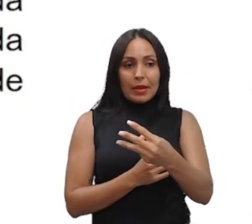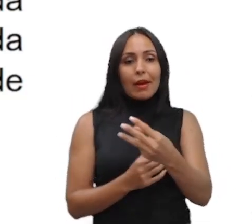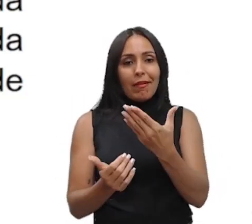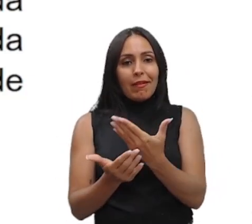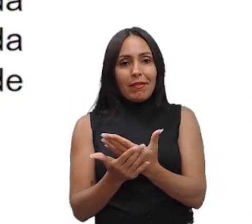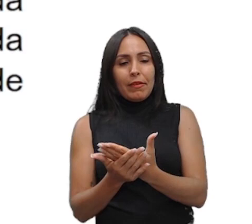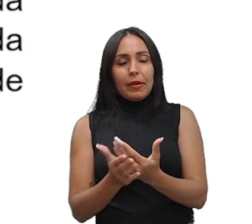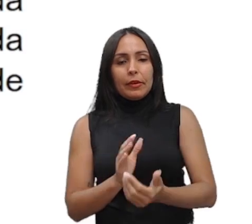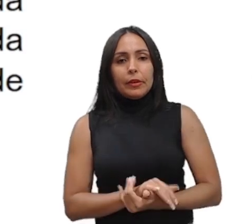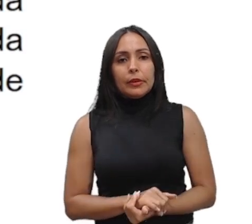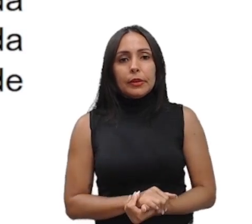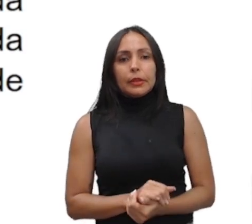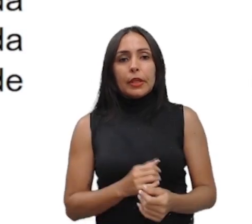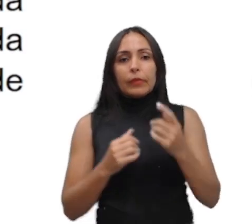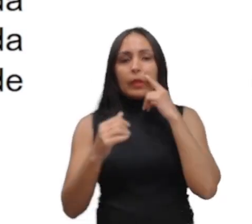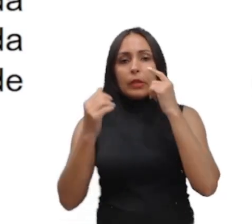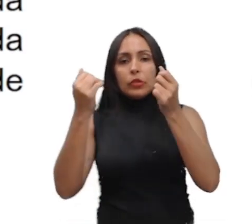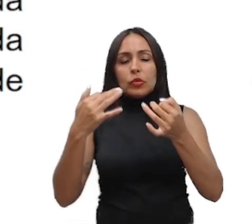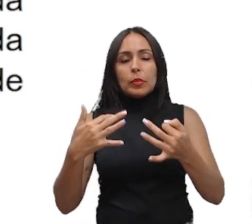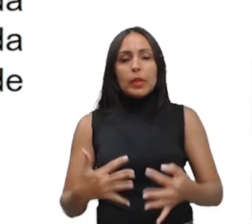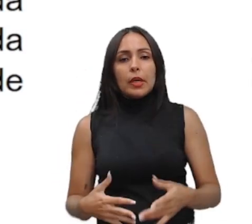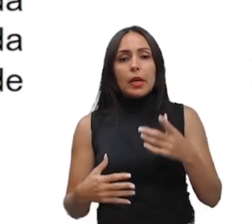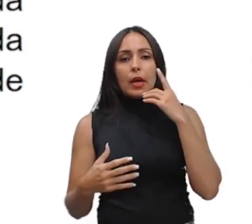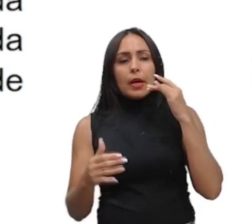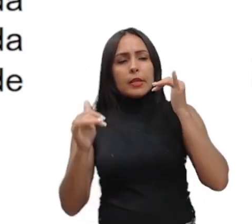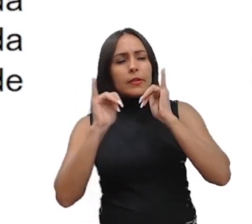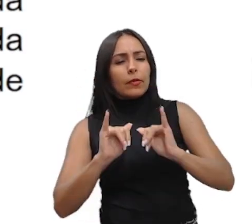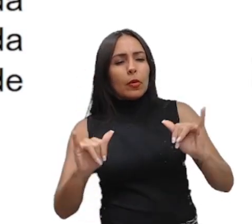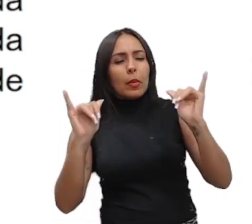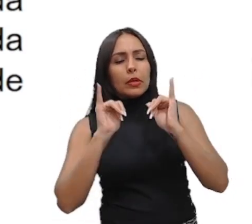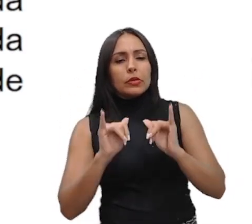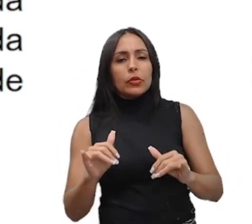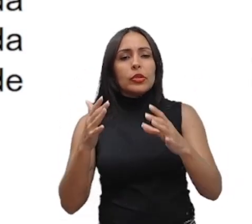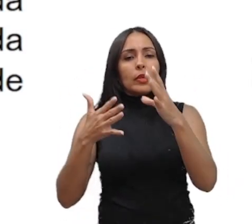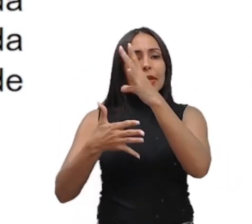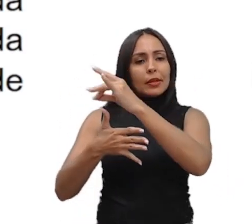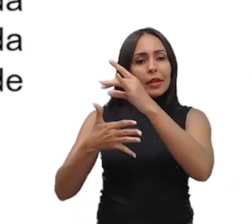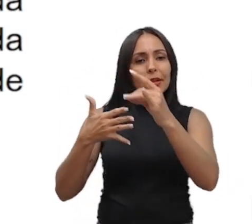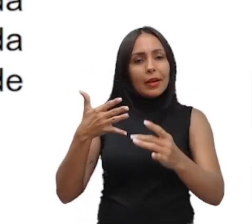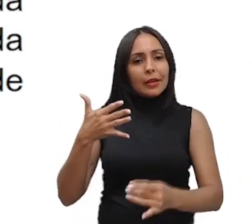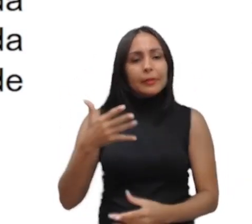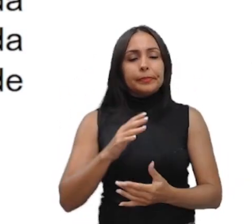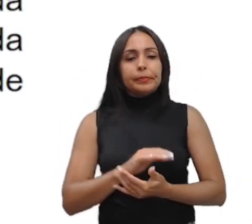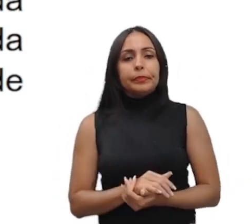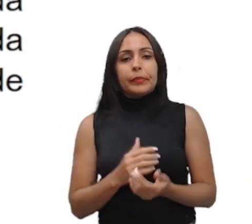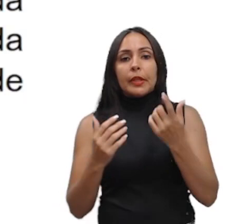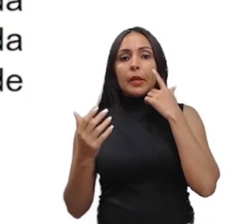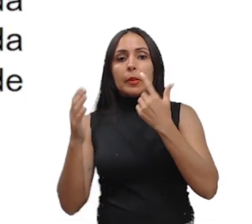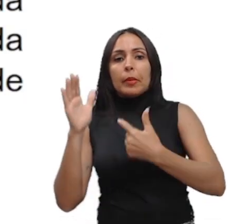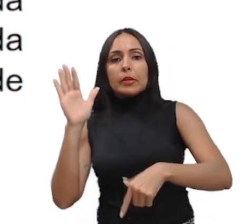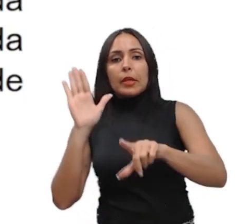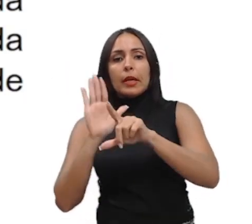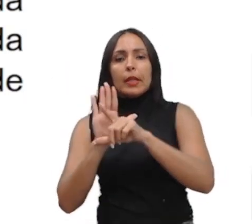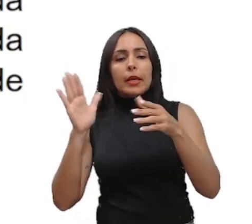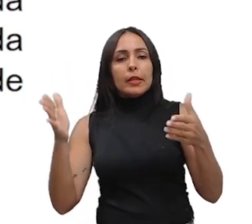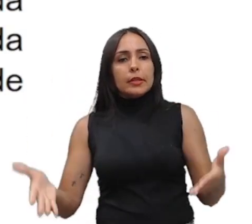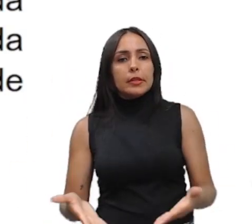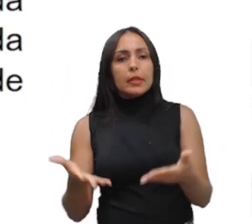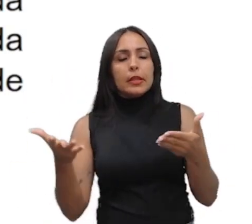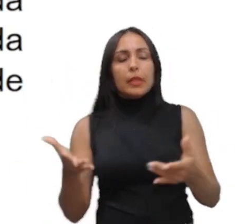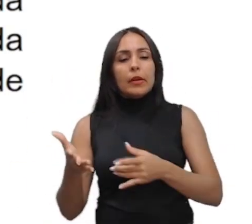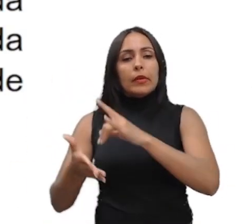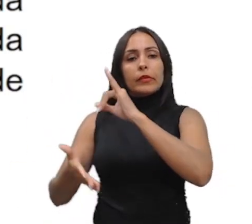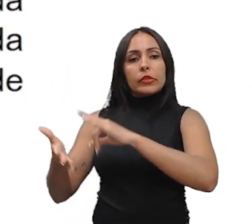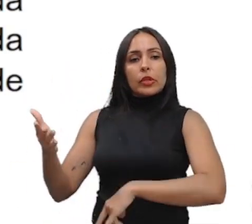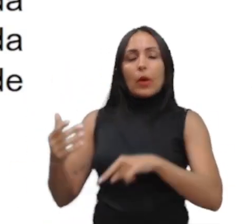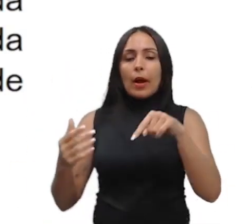vai trazer nessas informações de forma mais detalhada. Mas o que é a lei de incentivo fiscal? No estado de Pernambuco,